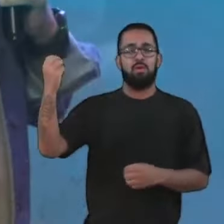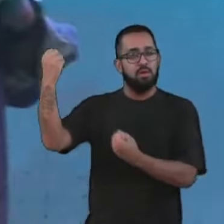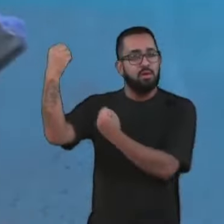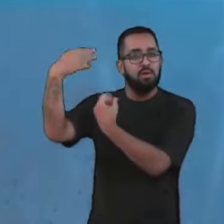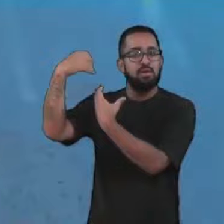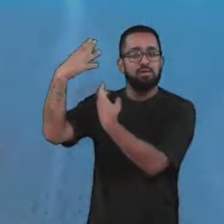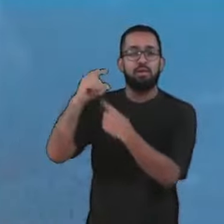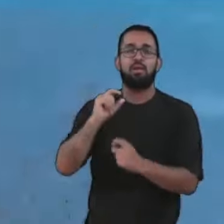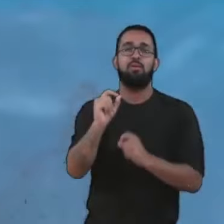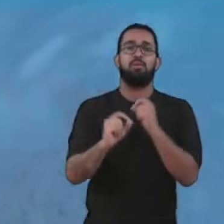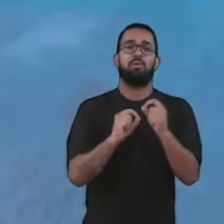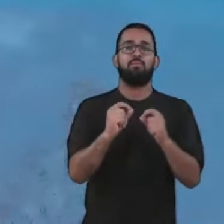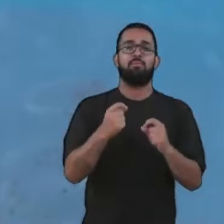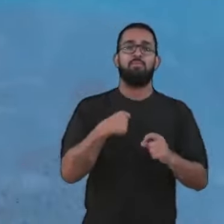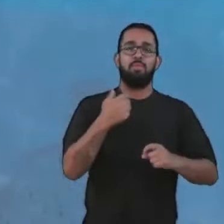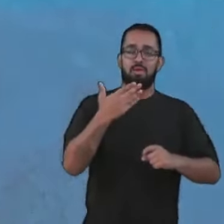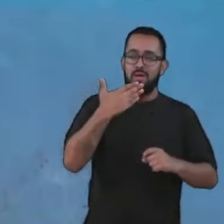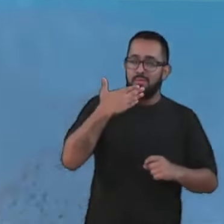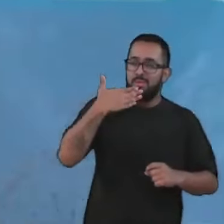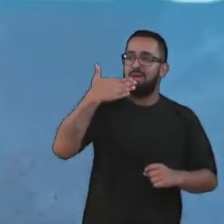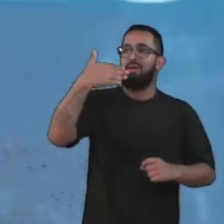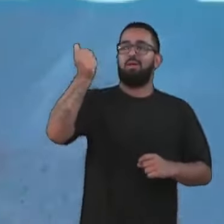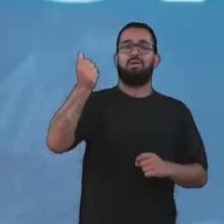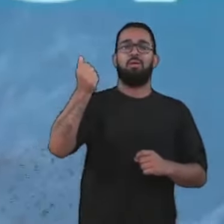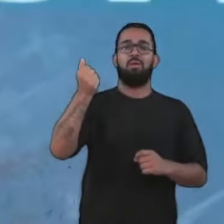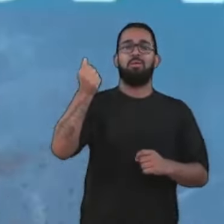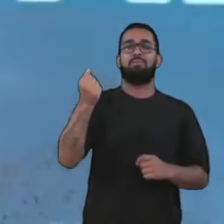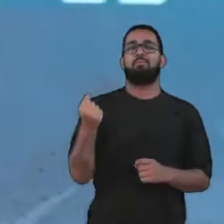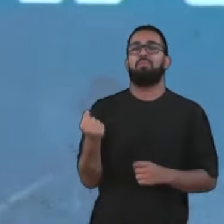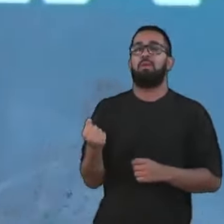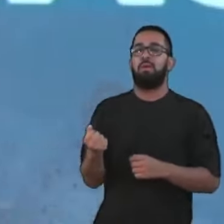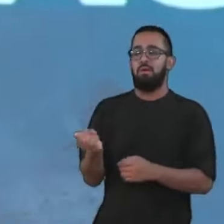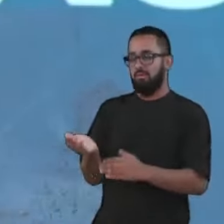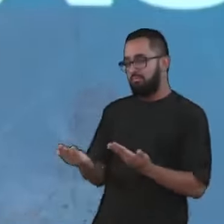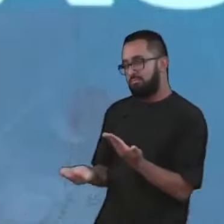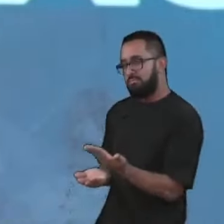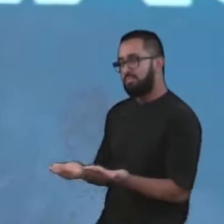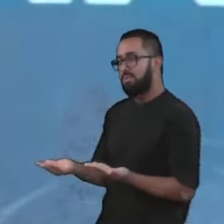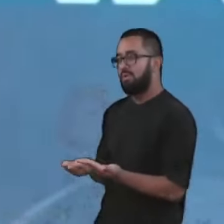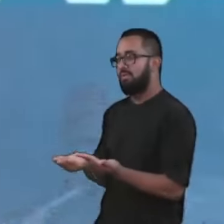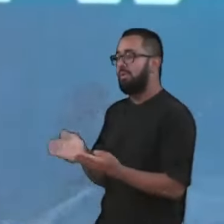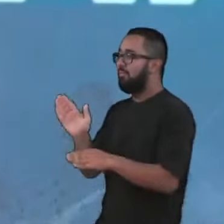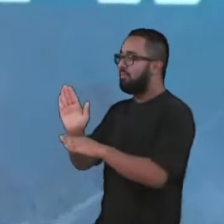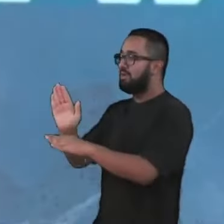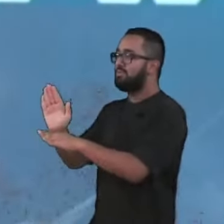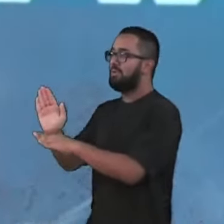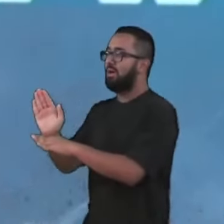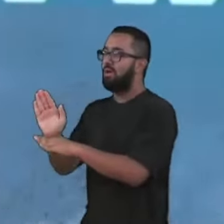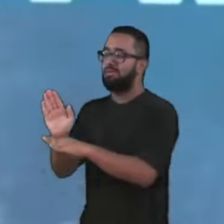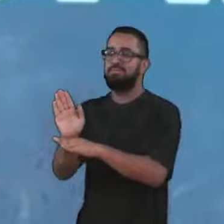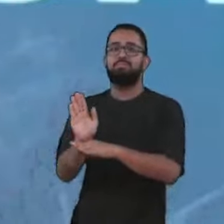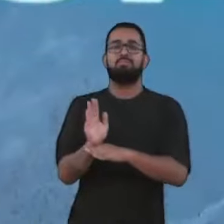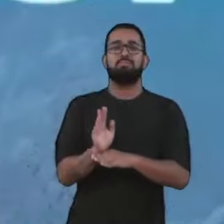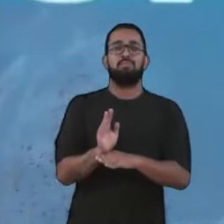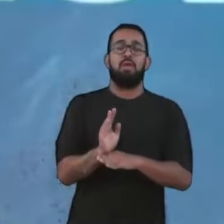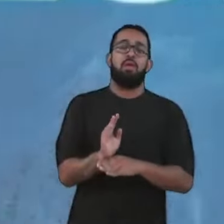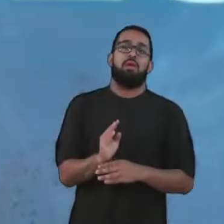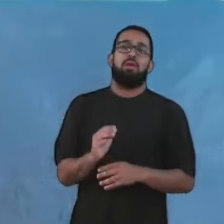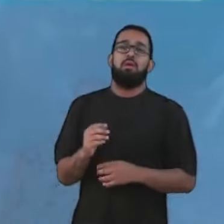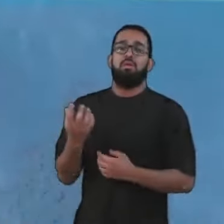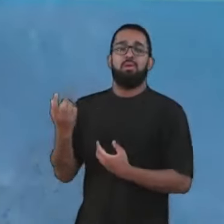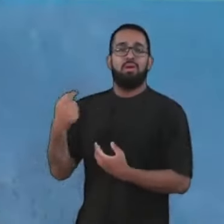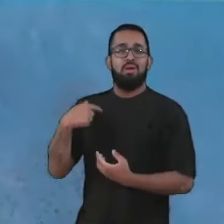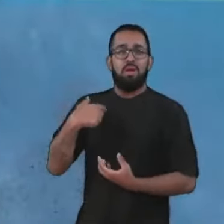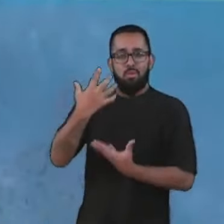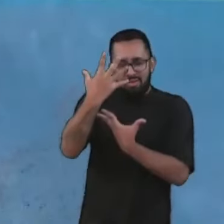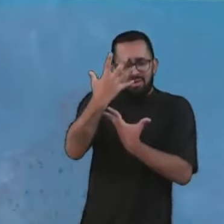uma verdade. Você quer encher o seu coração de alegria? Seja generoso. Talvez faz muito tempo que você não experimenta a alegria